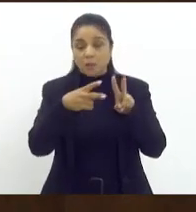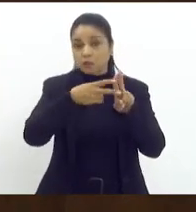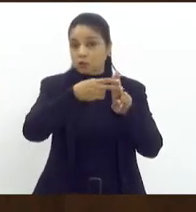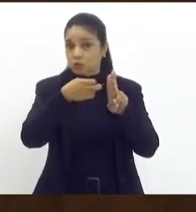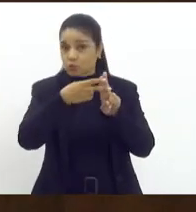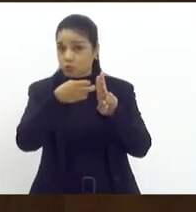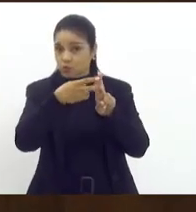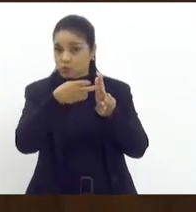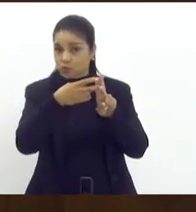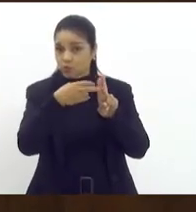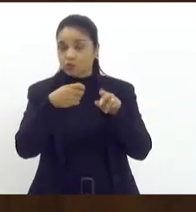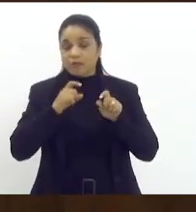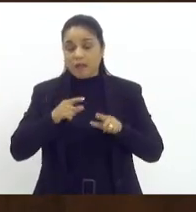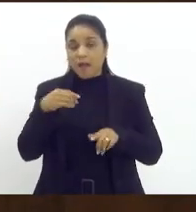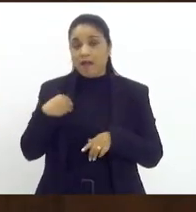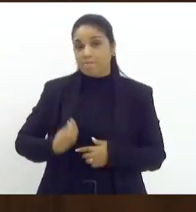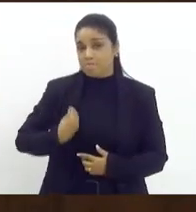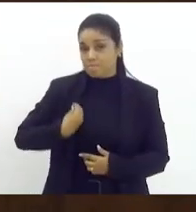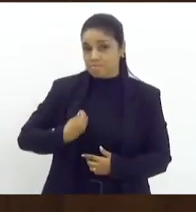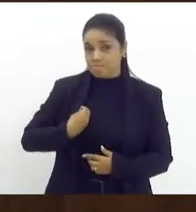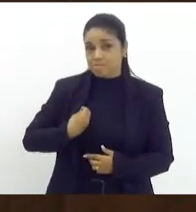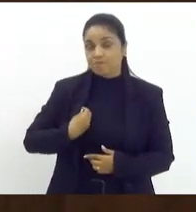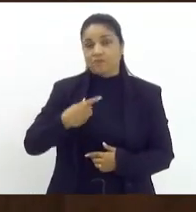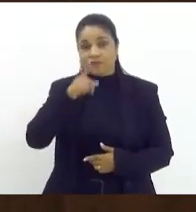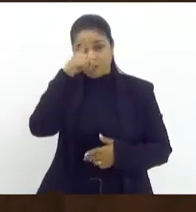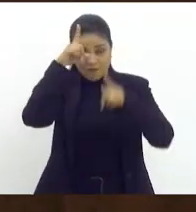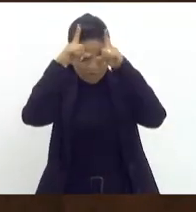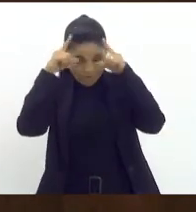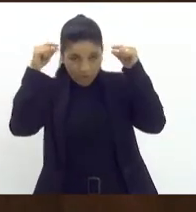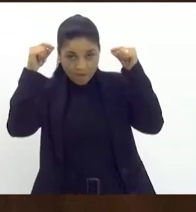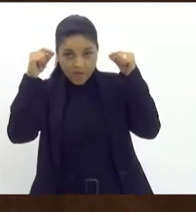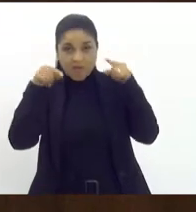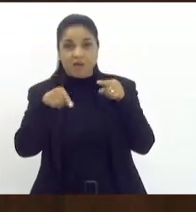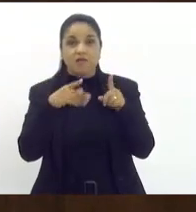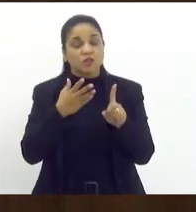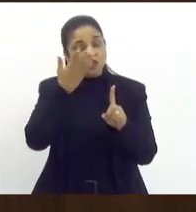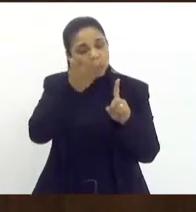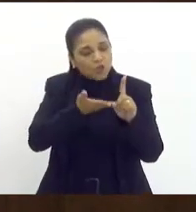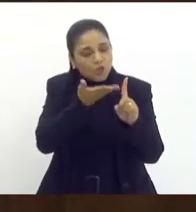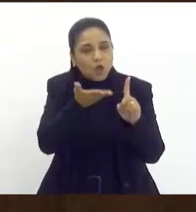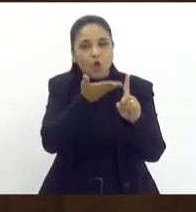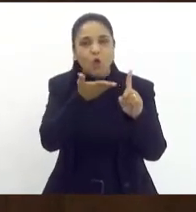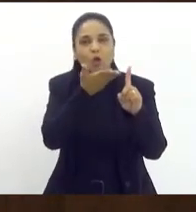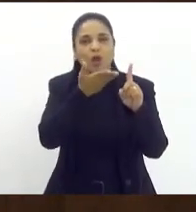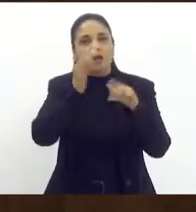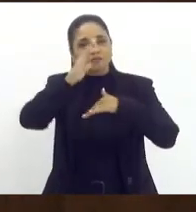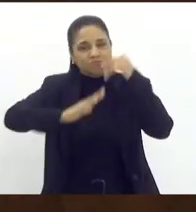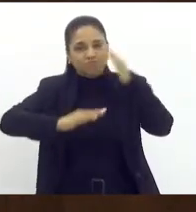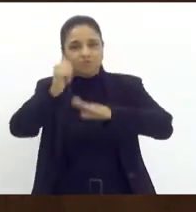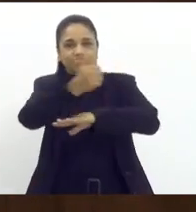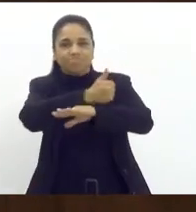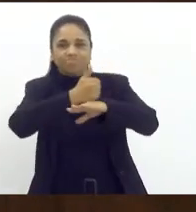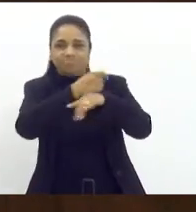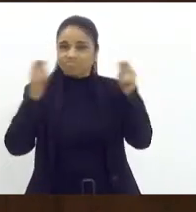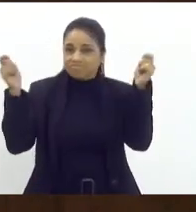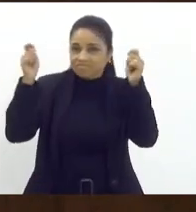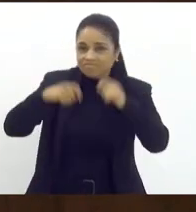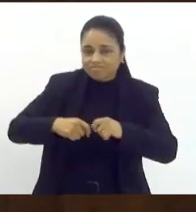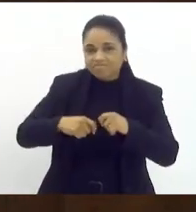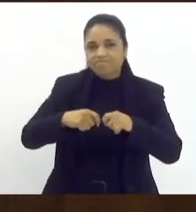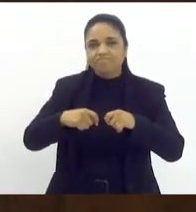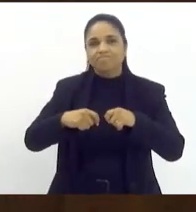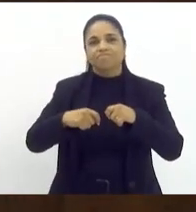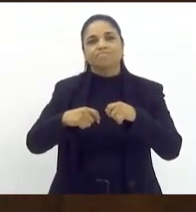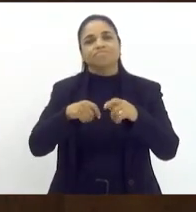da presença efetiva dessas enfermeiras dessas técnicas dessas doulas dessas Profissionais que são capacidades capacitadas